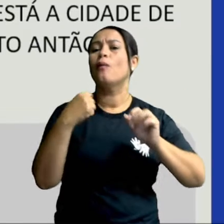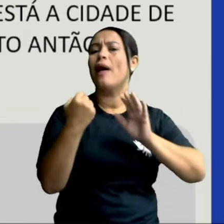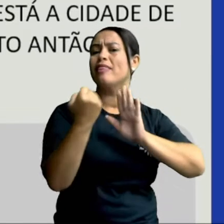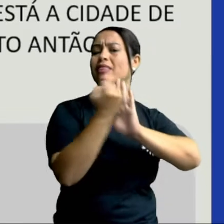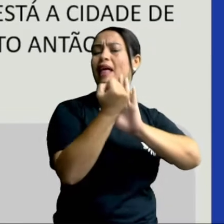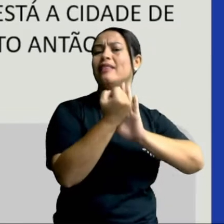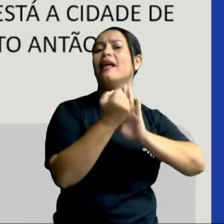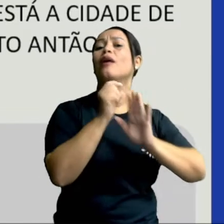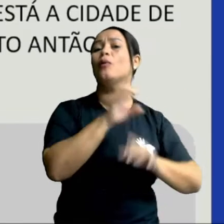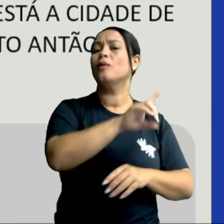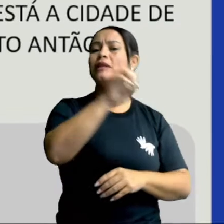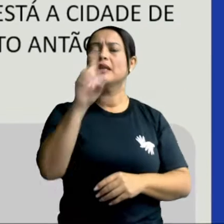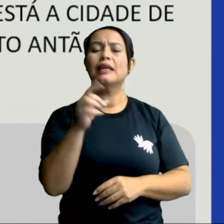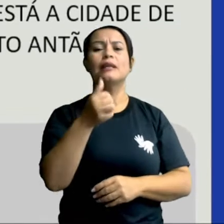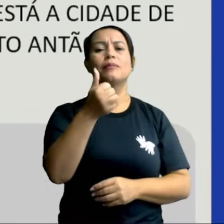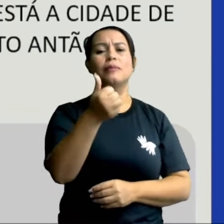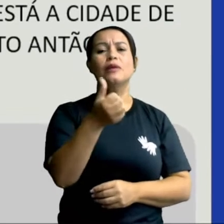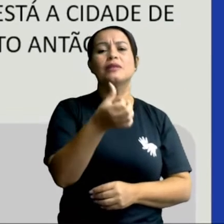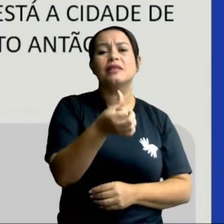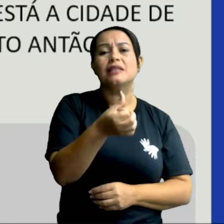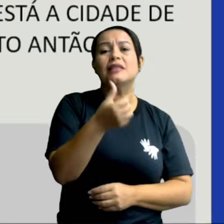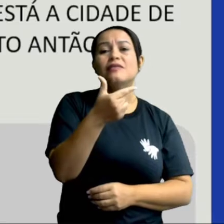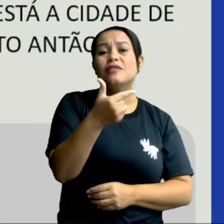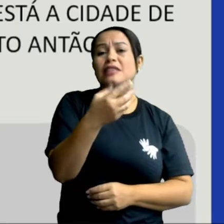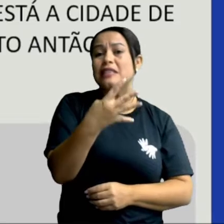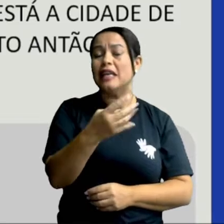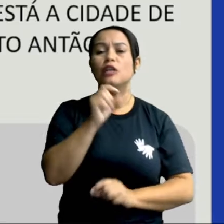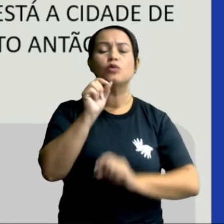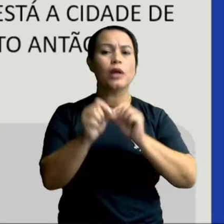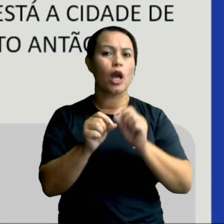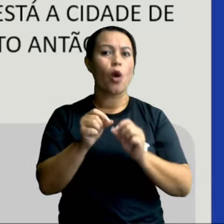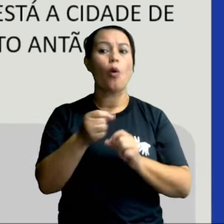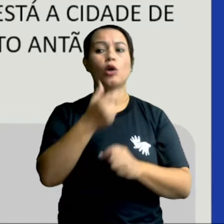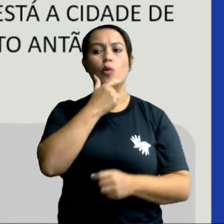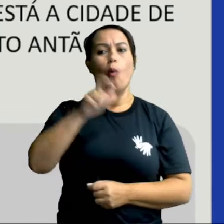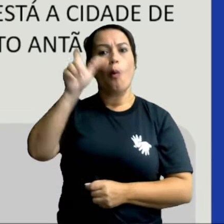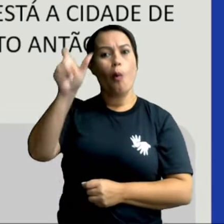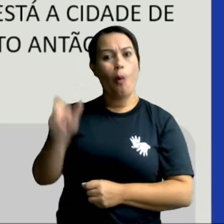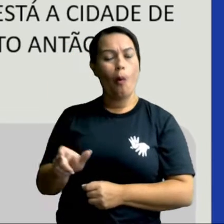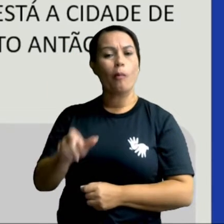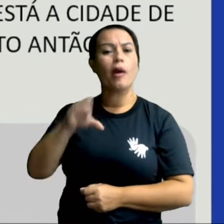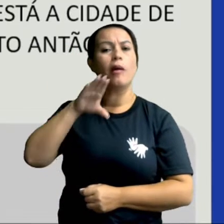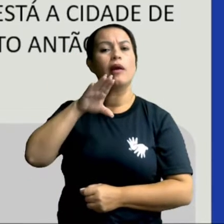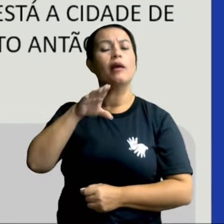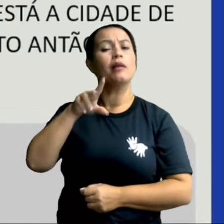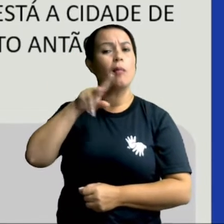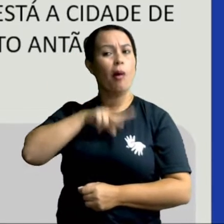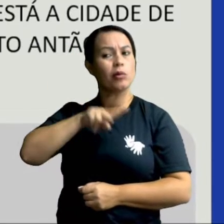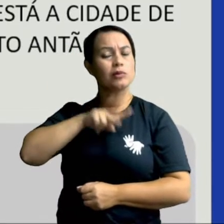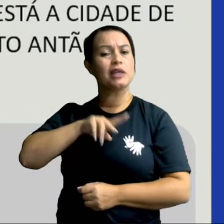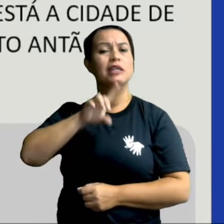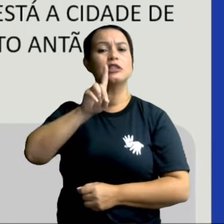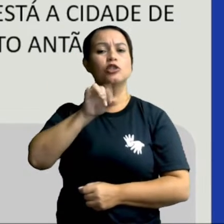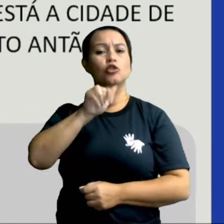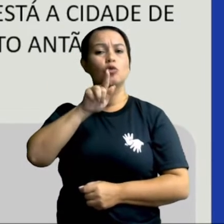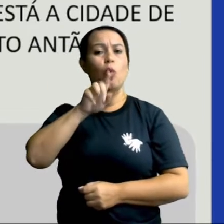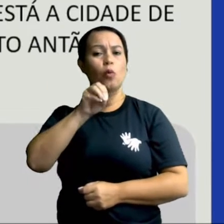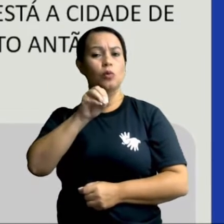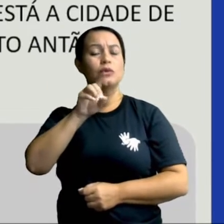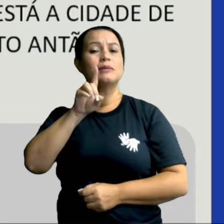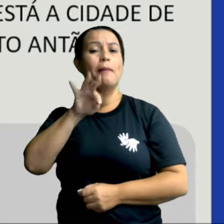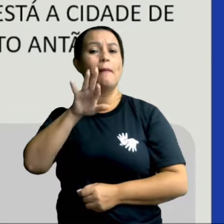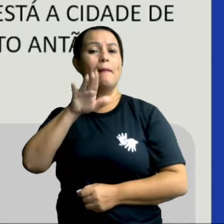O início do povoamento local, quando o português Diogo de Braga, natural da ilha de Santo Antão do Cabo